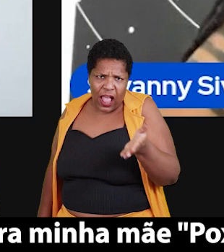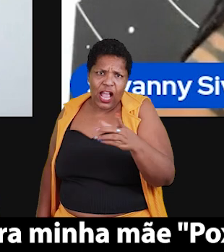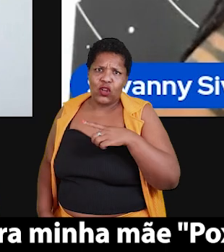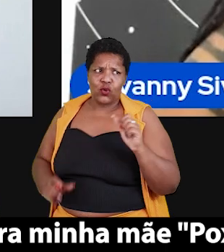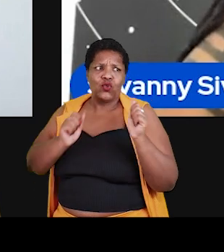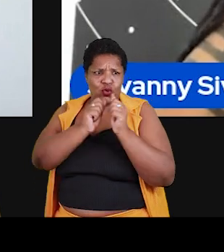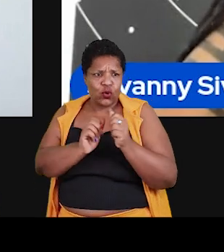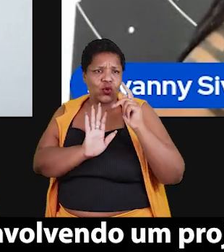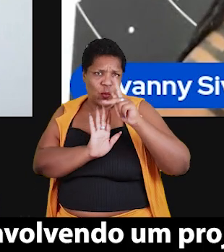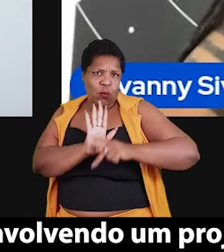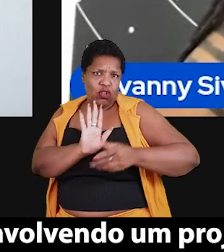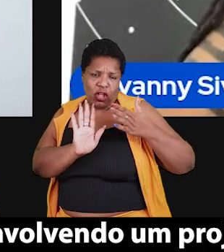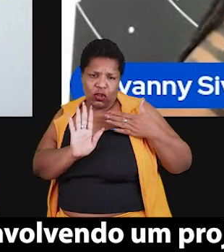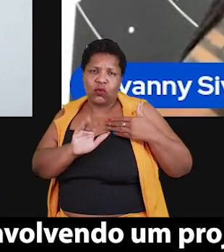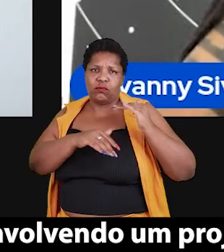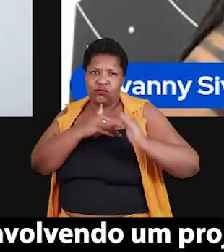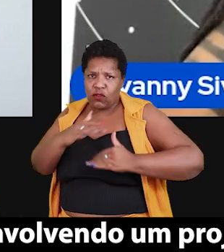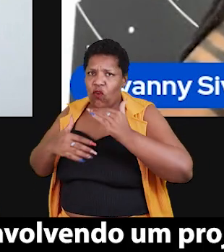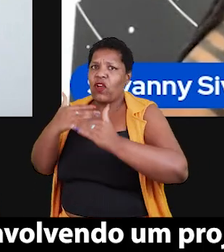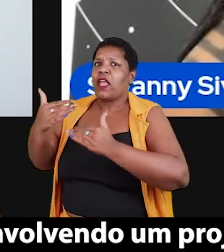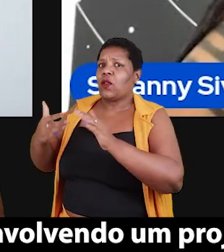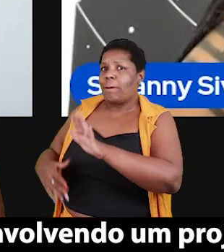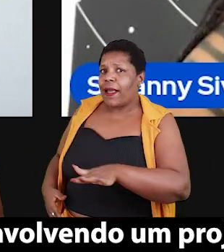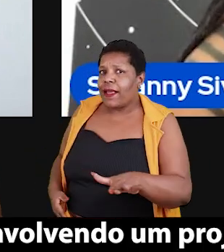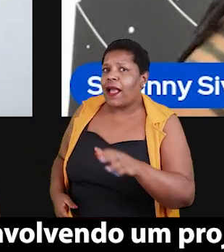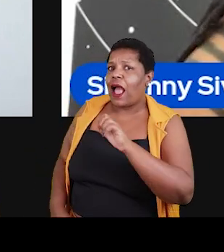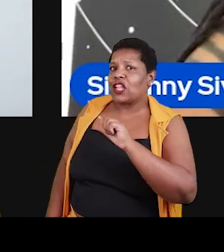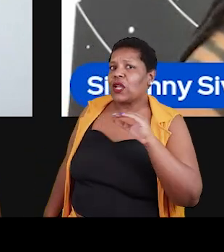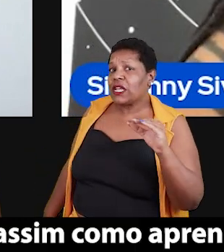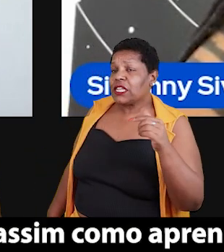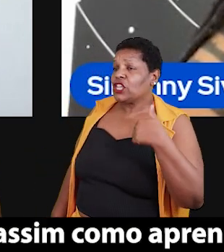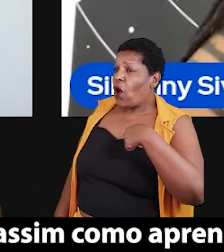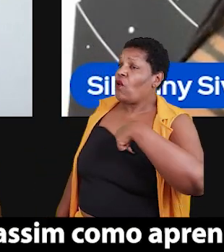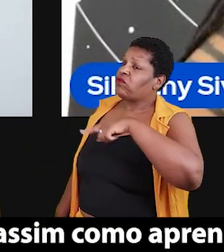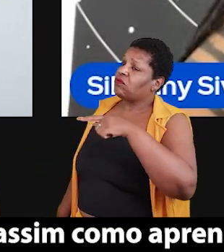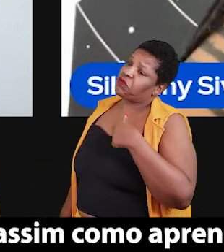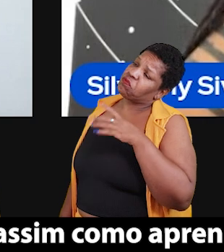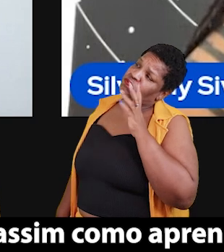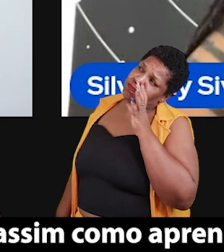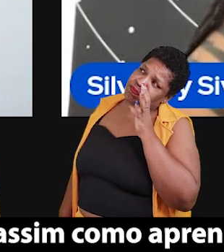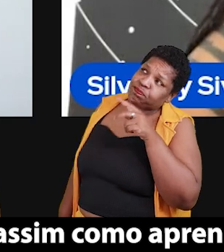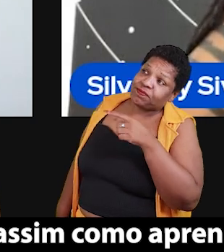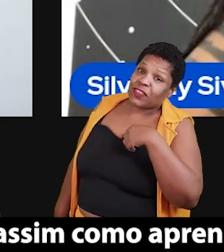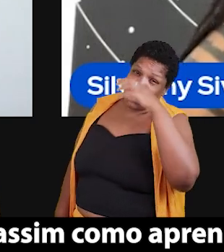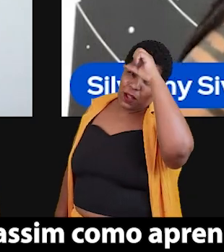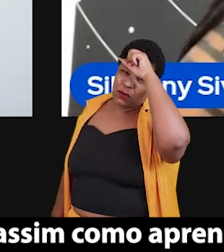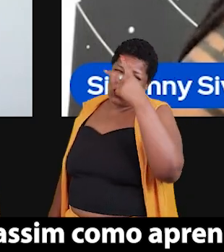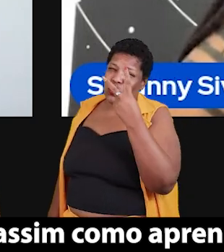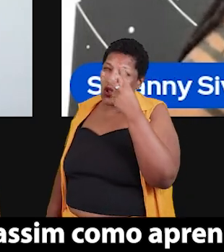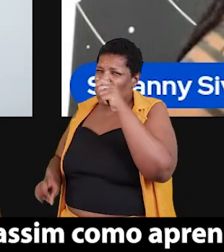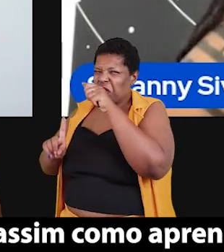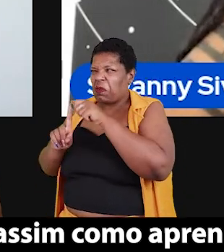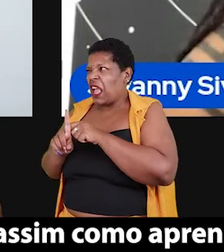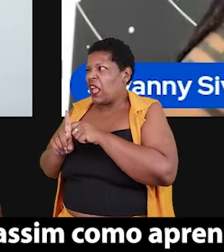no projeto comigo. Estou desenvolvendo um projeto para criança, para adolescente. E aí eu fiquei assim, como aprendiz uns